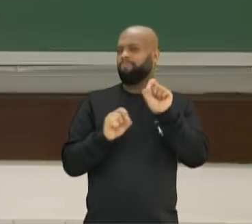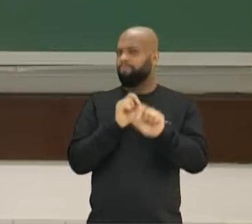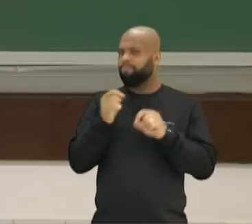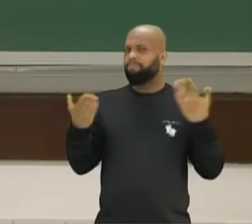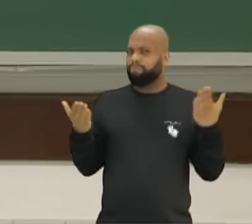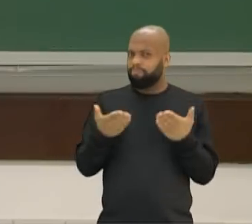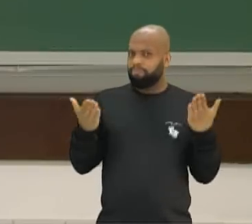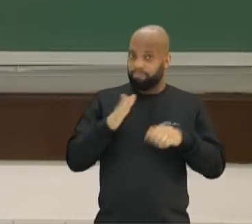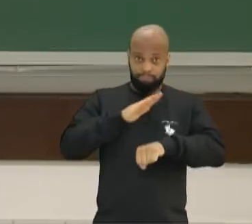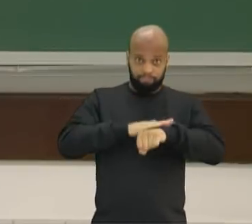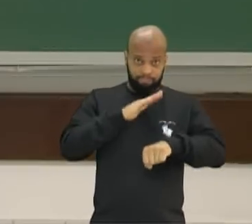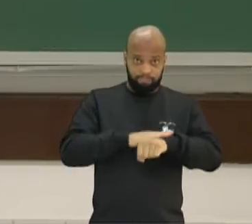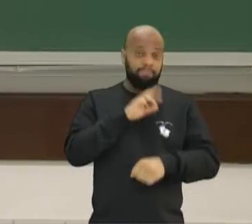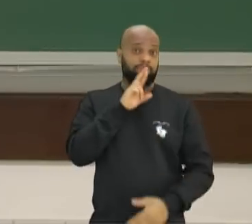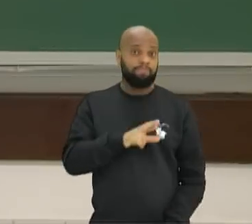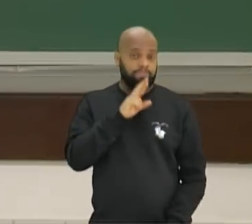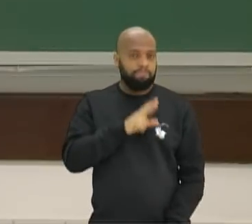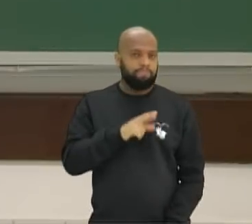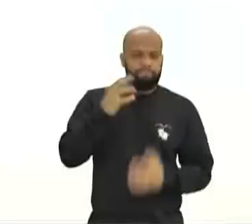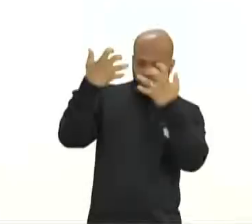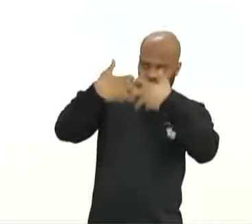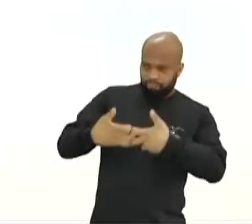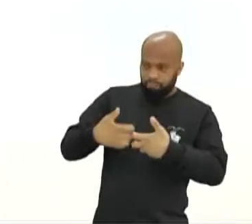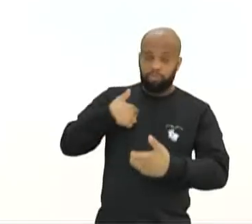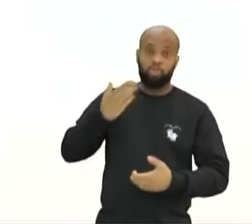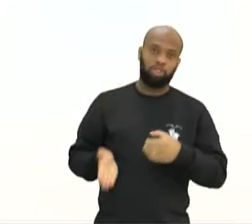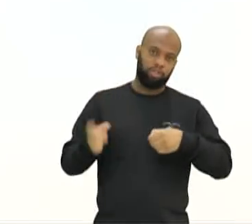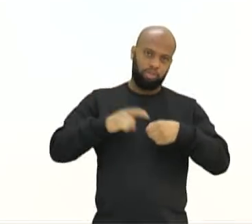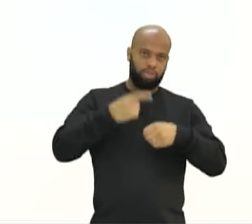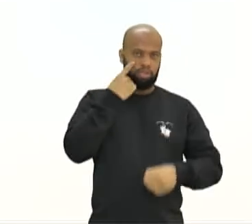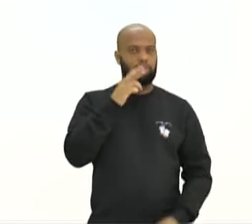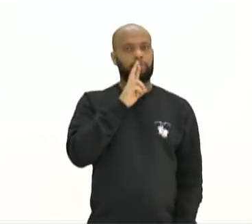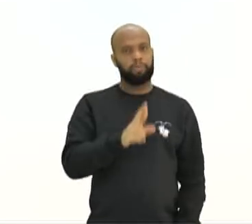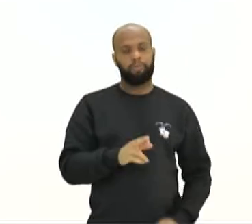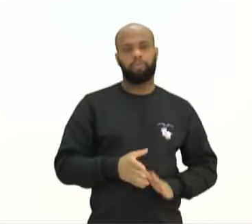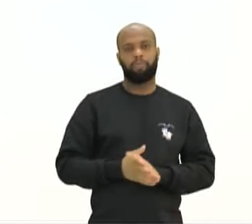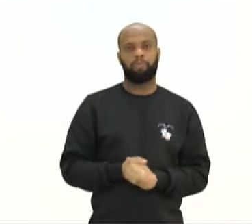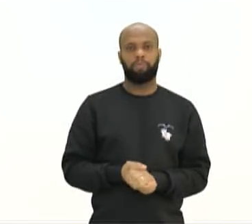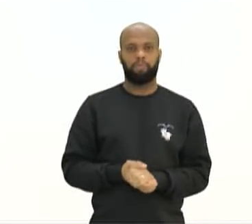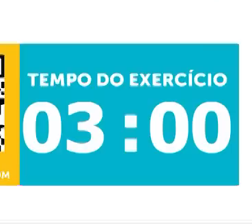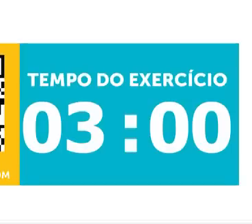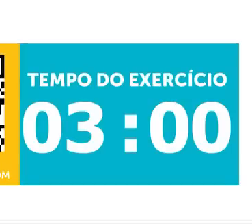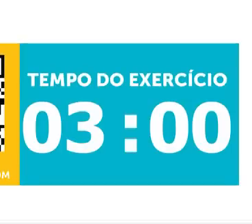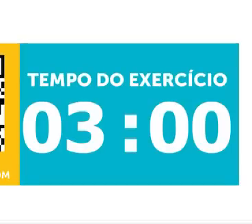vai falar? Vou dar um tempinho para você pensar e escrever aí no seu caderno e eu já volto.